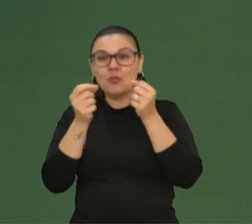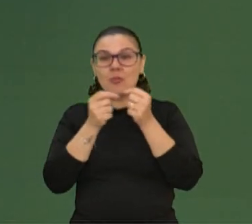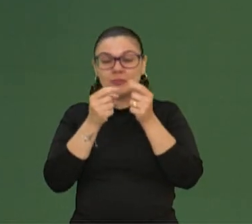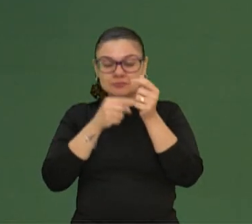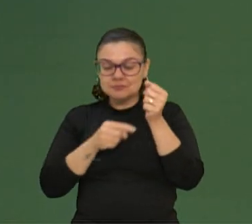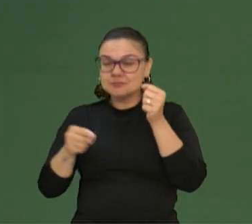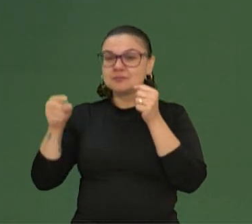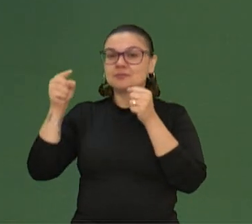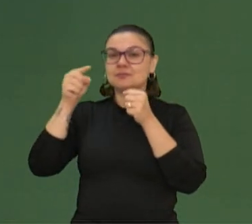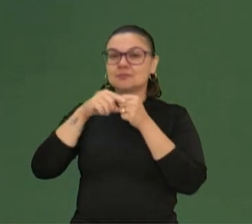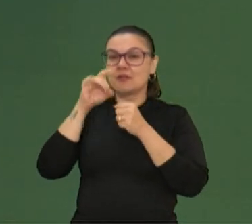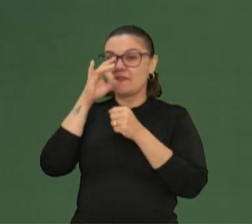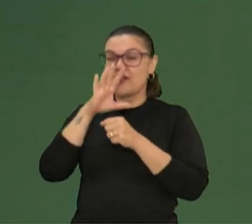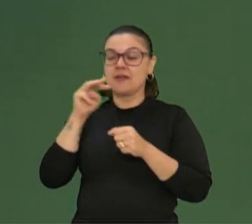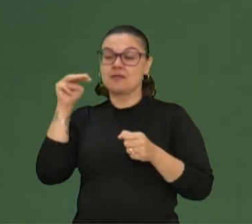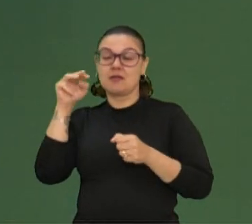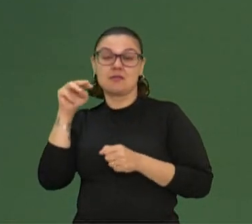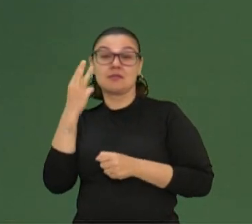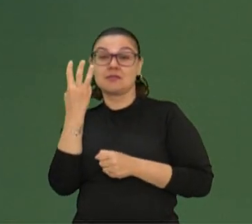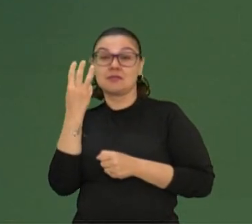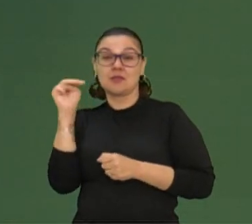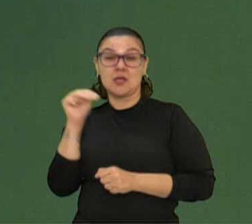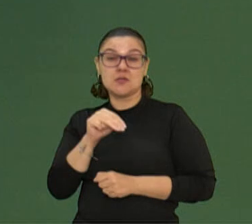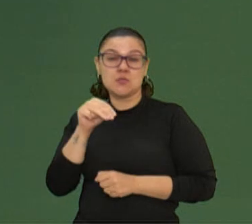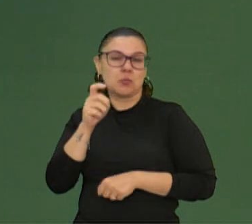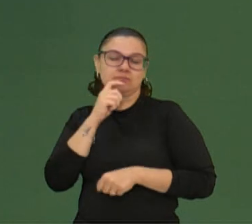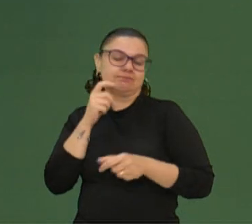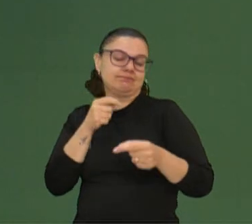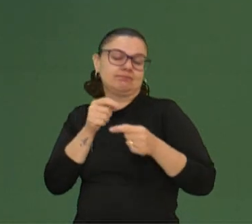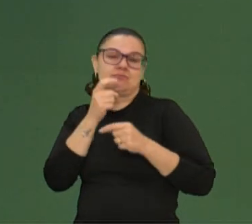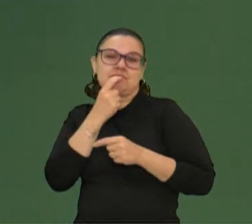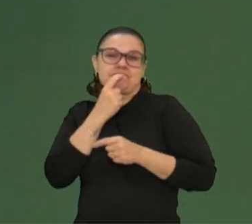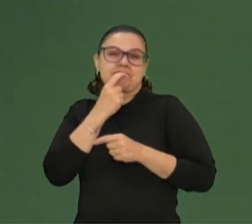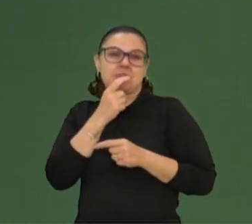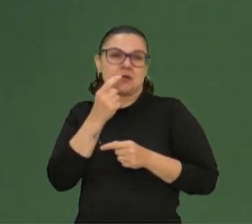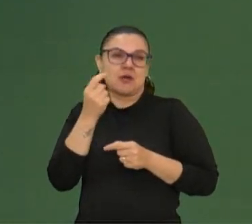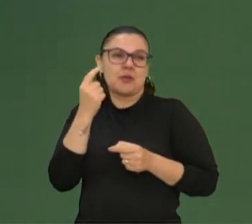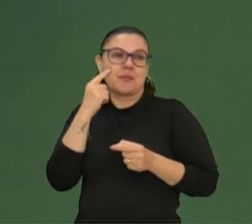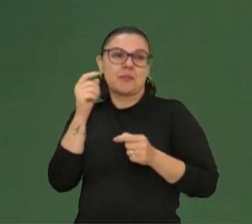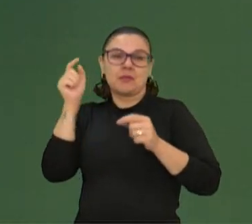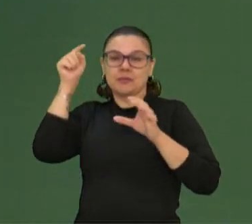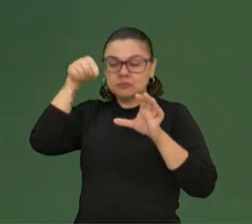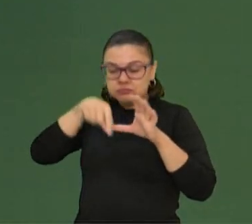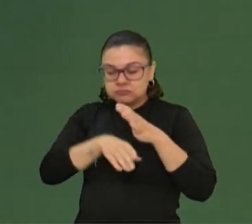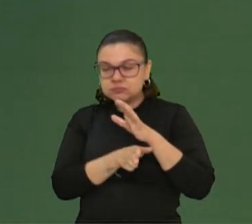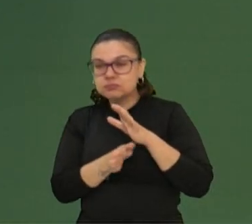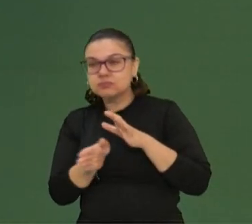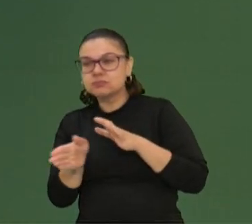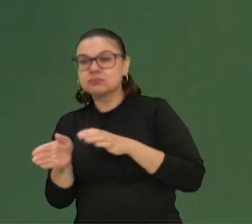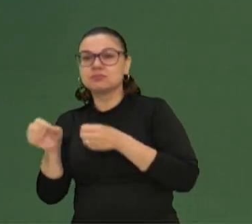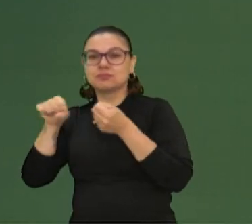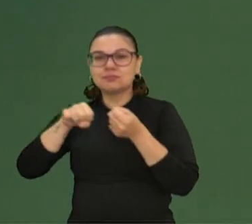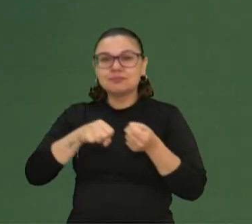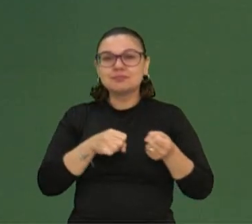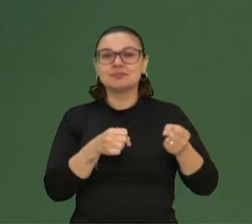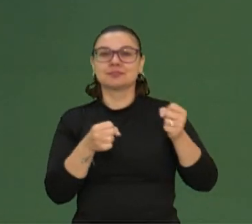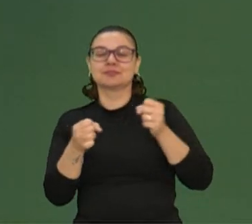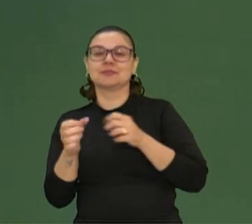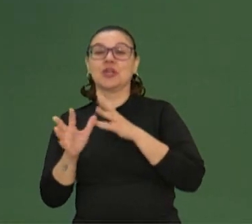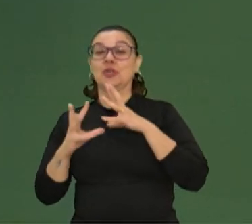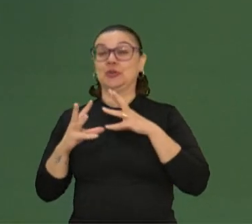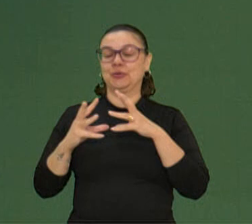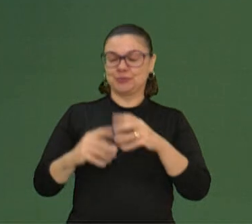cloroplasto. Então, ele é um vídeo de 3 minutos que ele, como se viesse com uma nave e entrasse dentro do cloroplasto e passasse em todas as